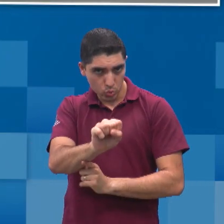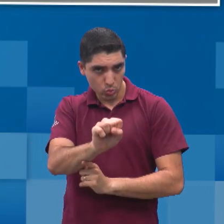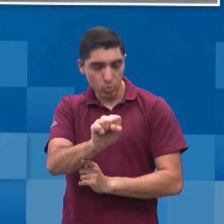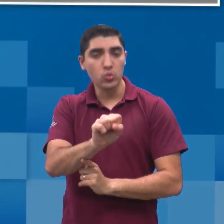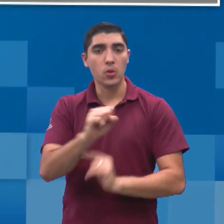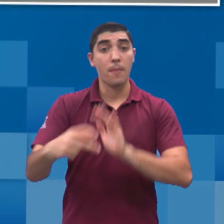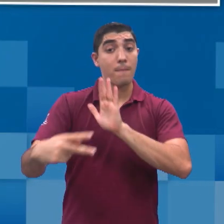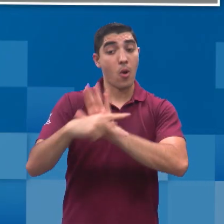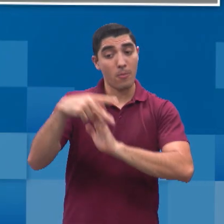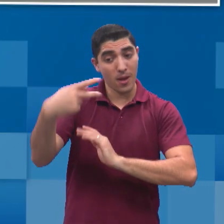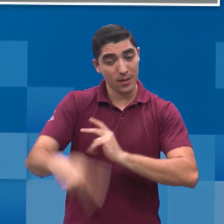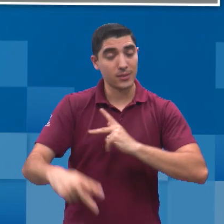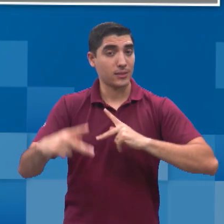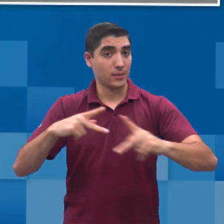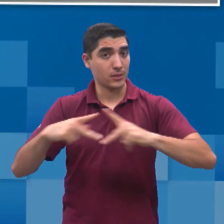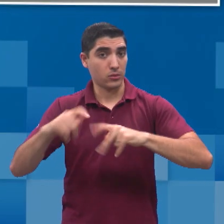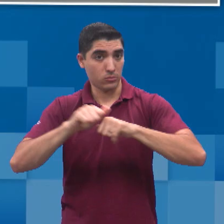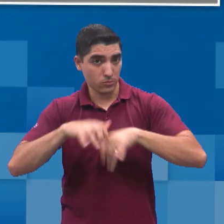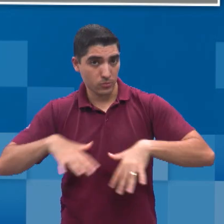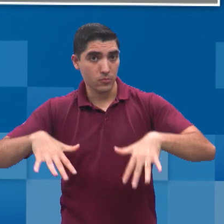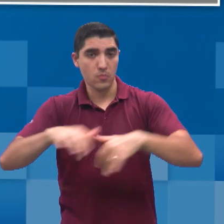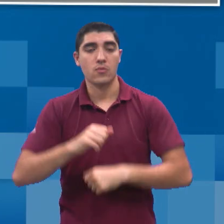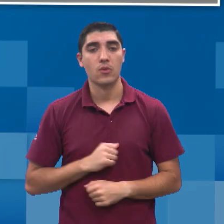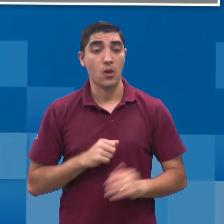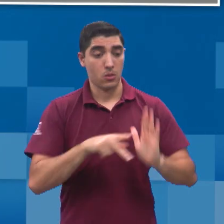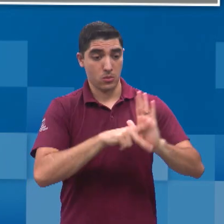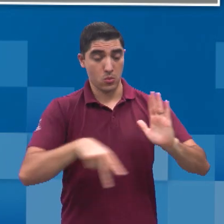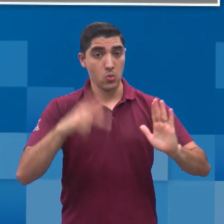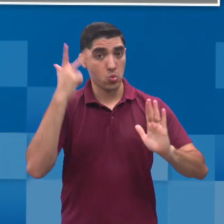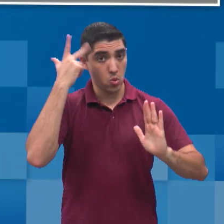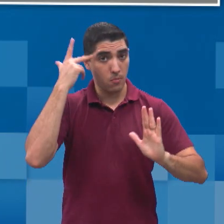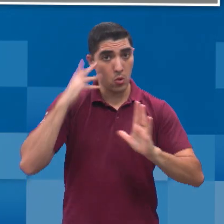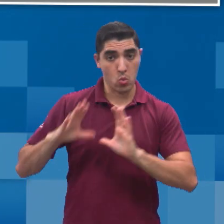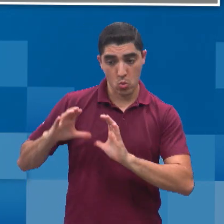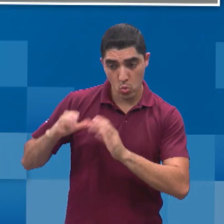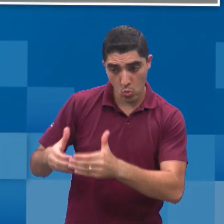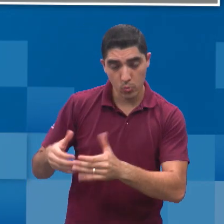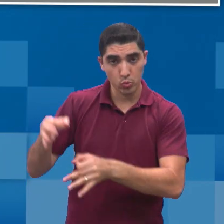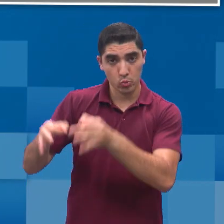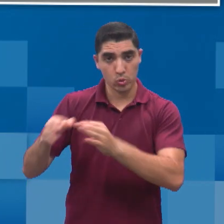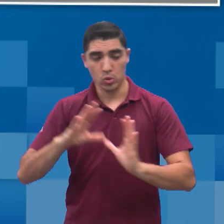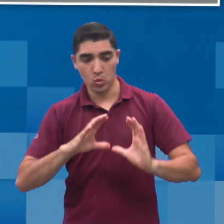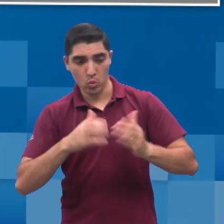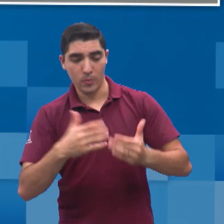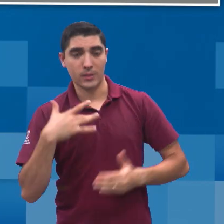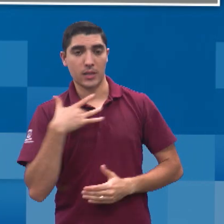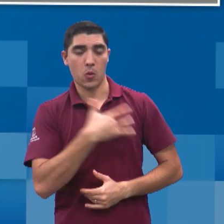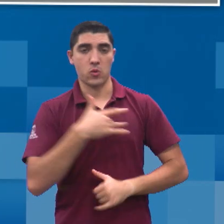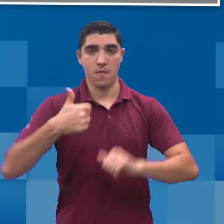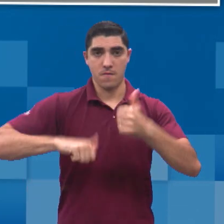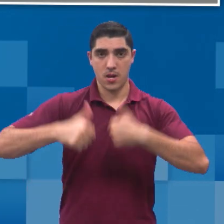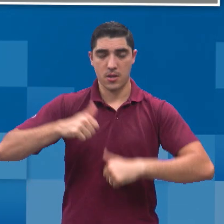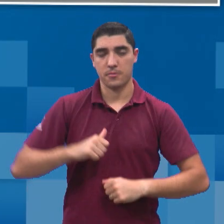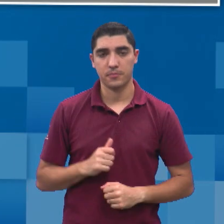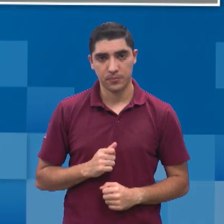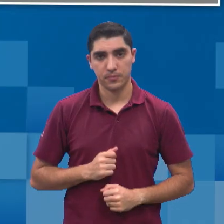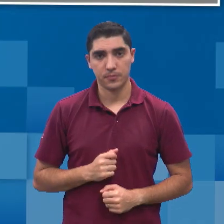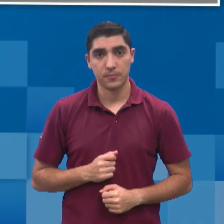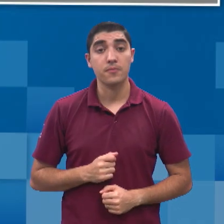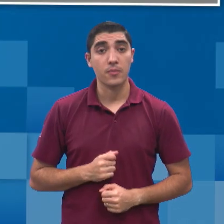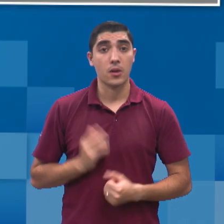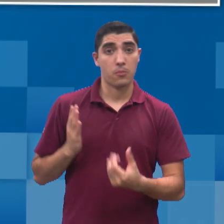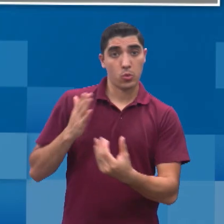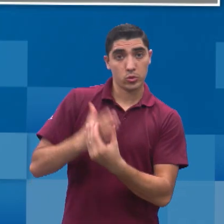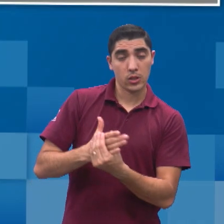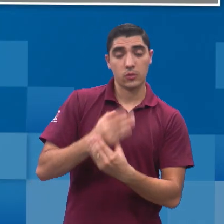no município de São José dos Campos. Rito ordinário, Comissões de Justiça e Saúde. Processo